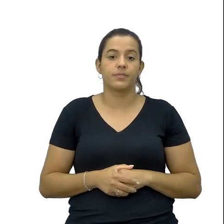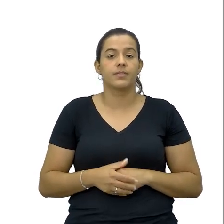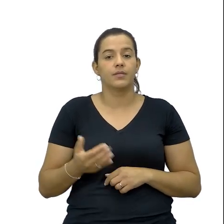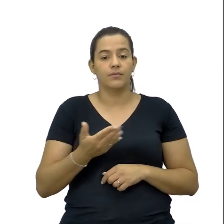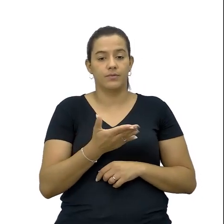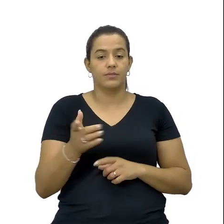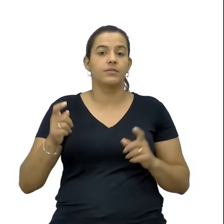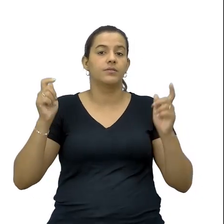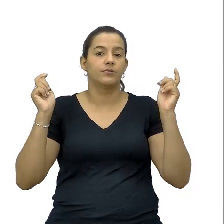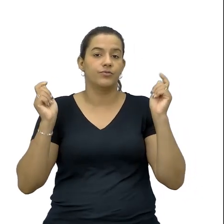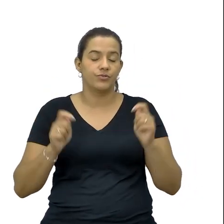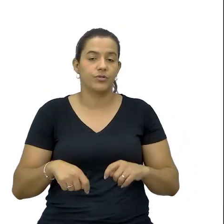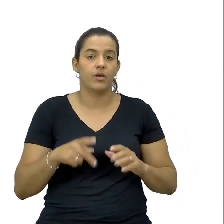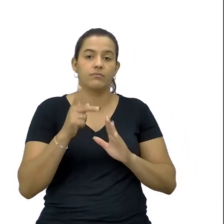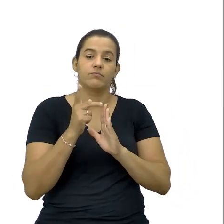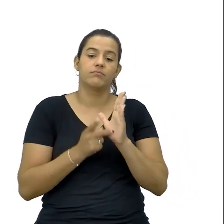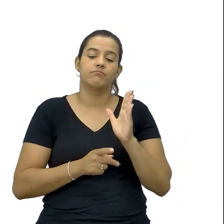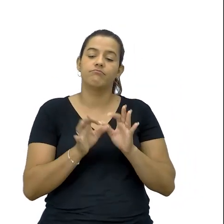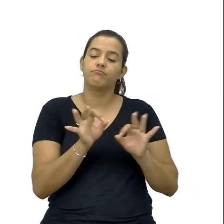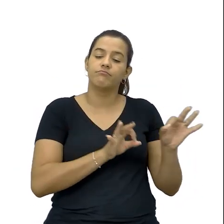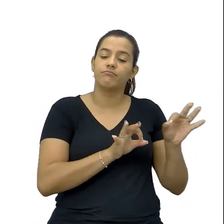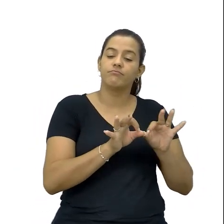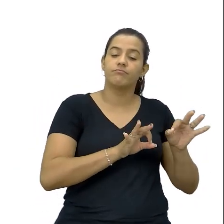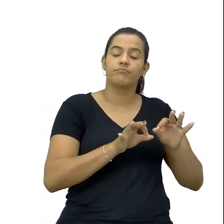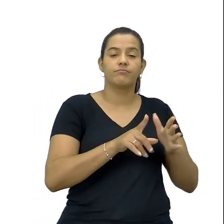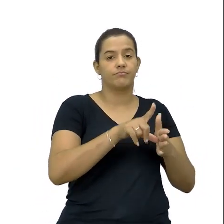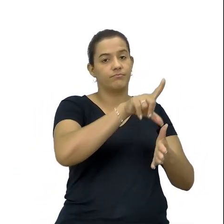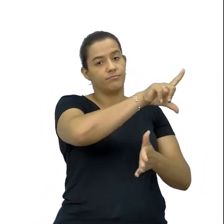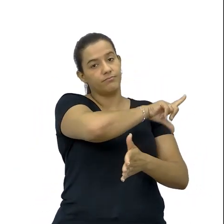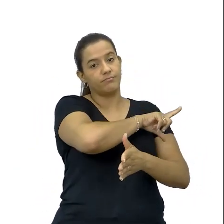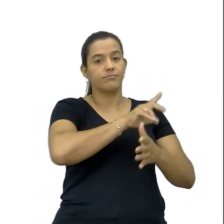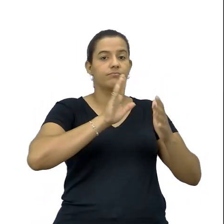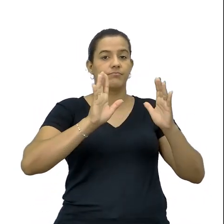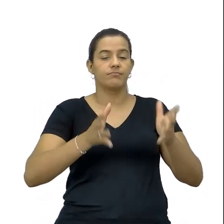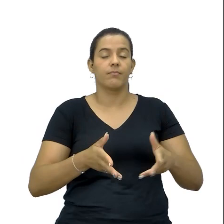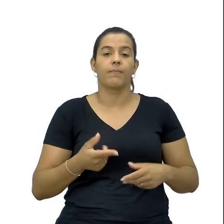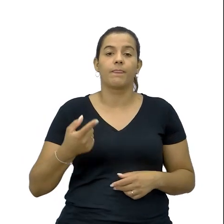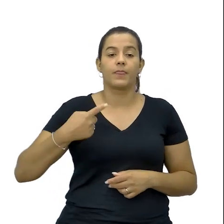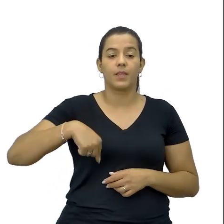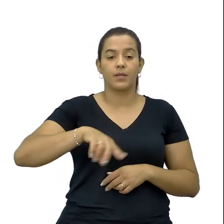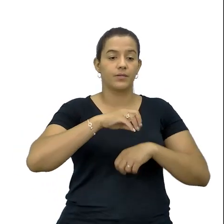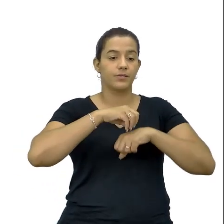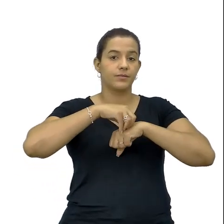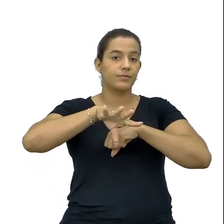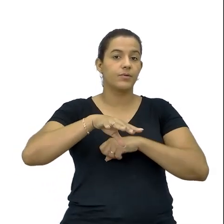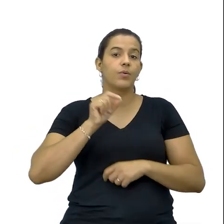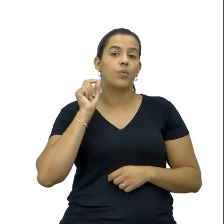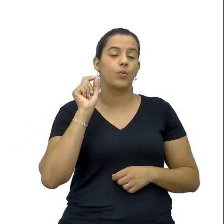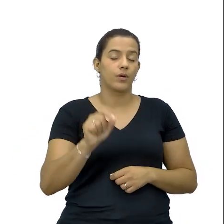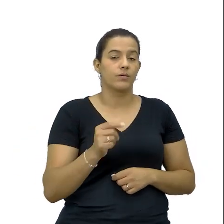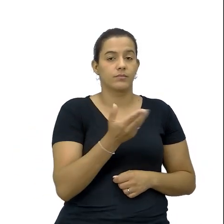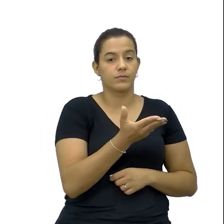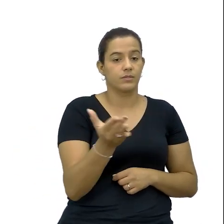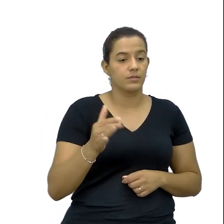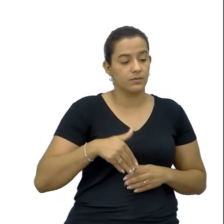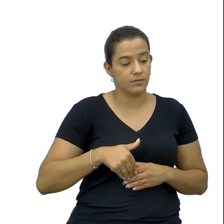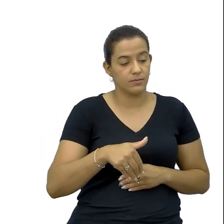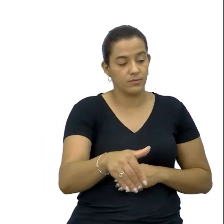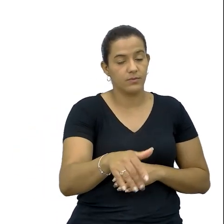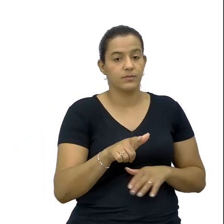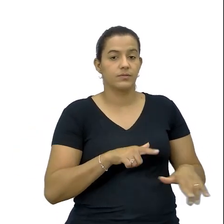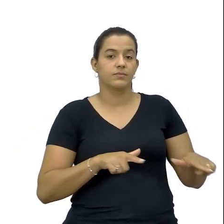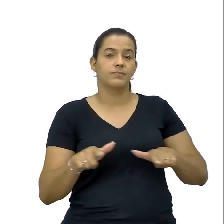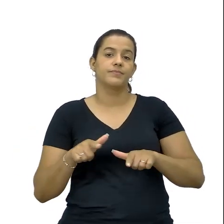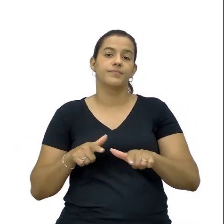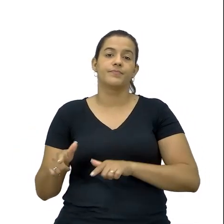vocês já tenham feito esse movimento no planejamento. No planejamento foi orientado que vocês trabalhassem, né, nesse período